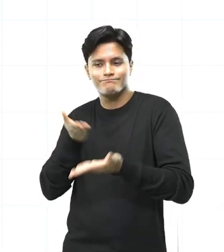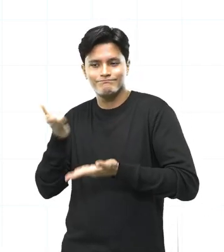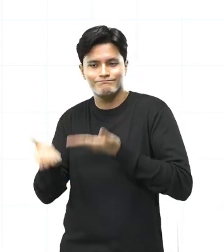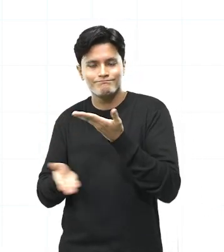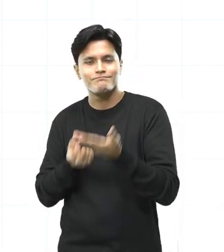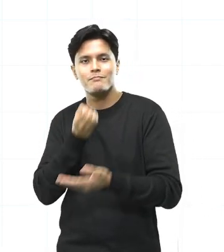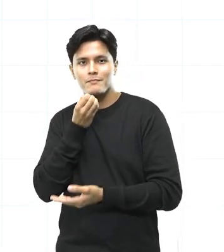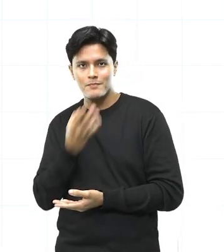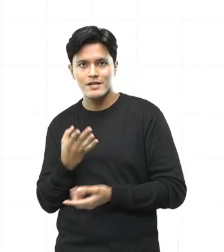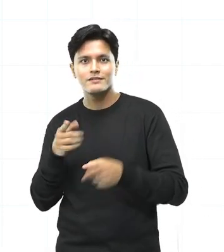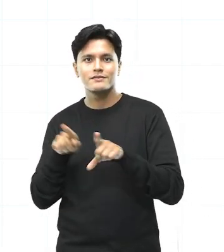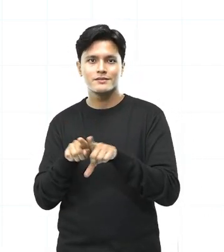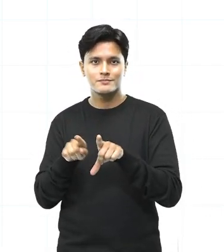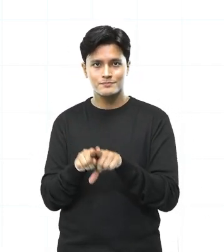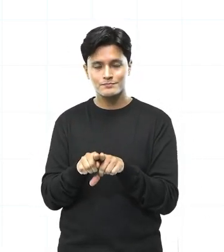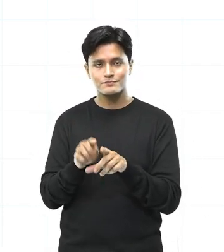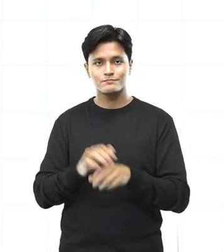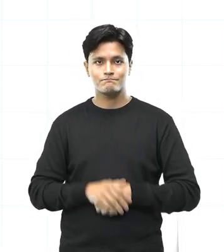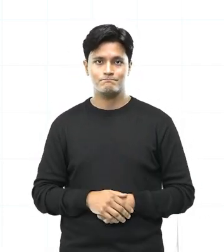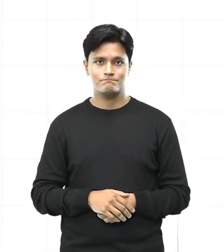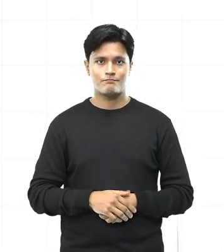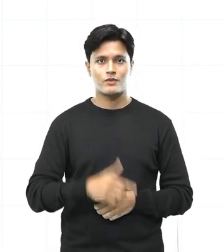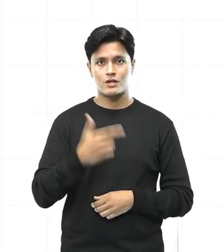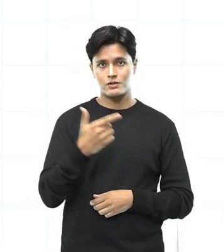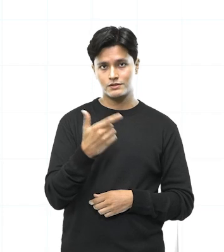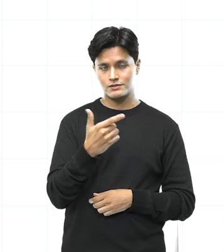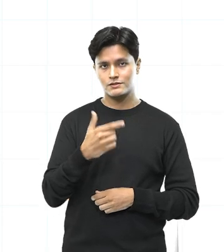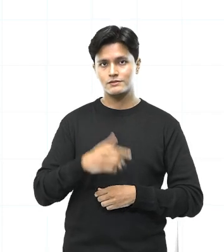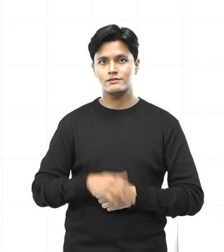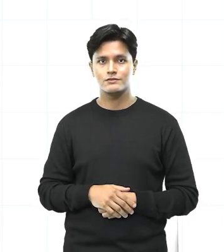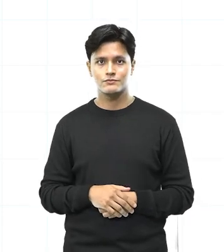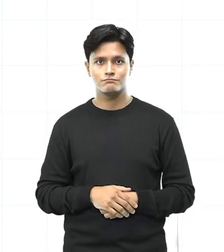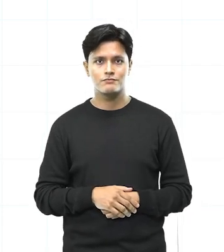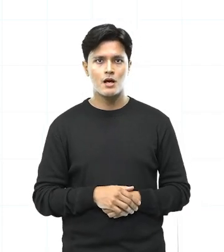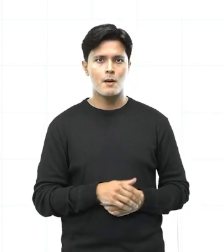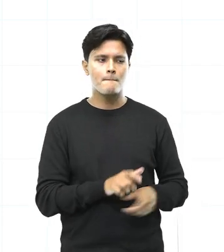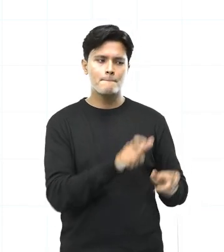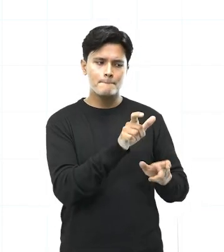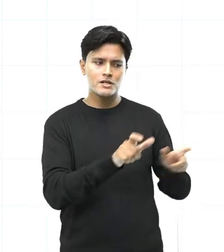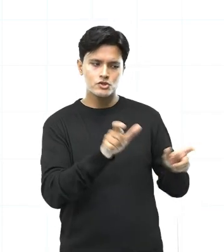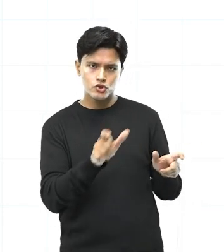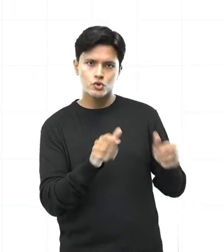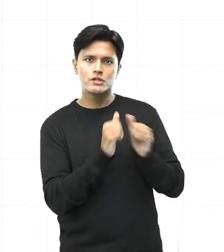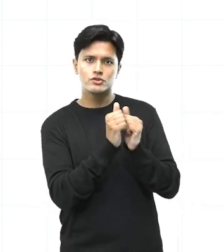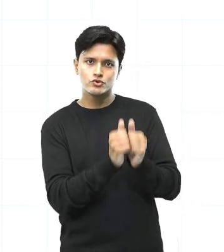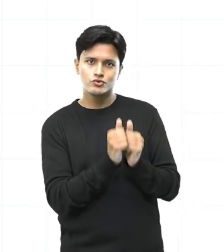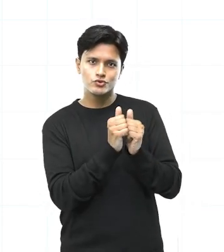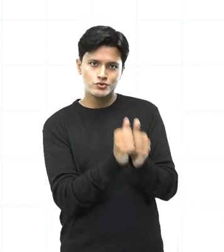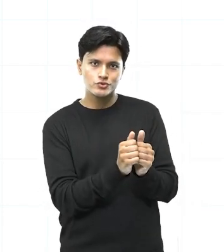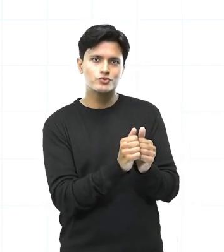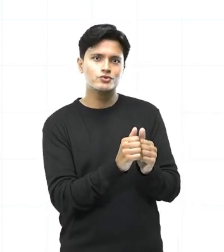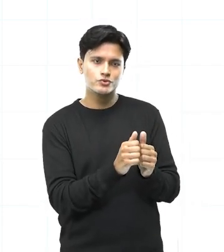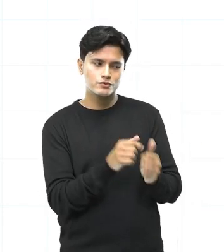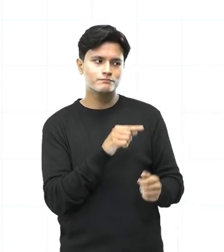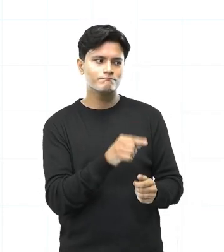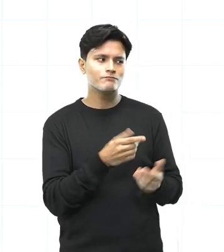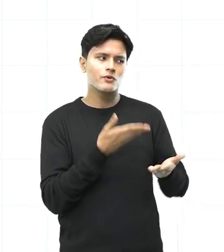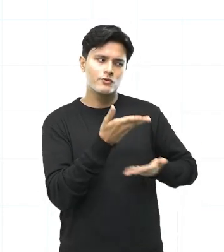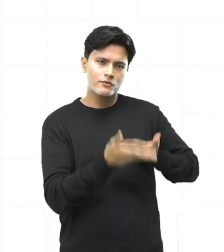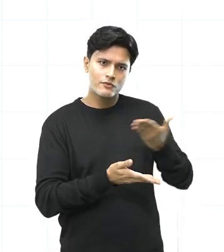segundo, torne amigos os que se encontram perto, e os que estão longe se